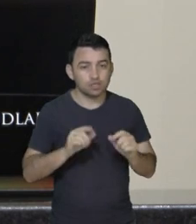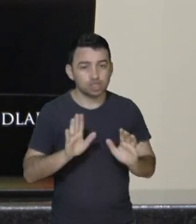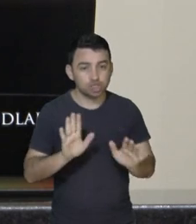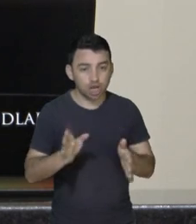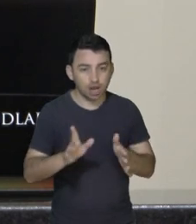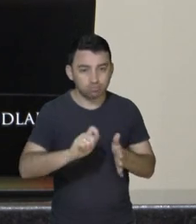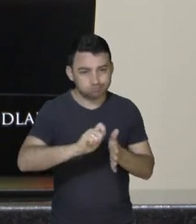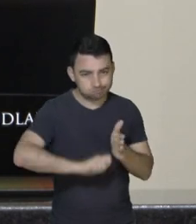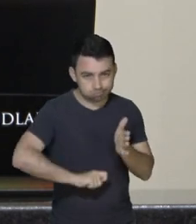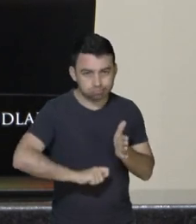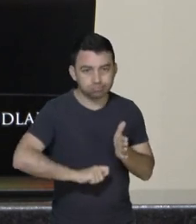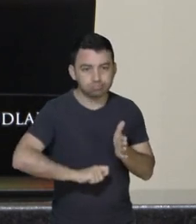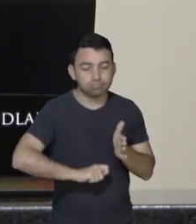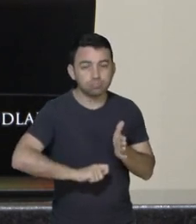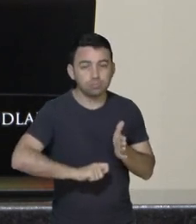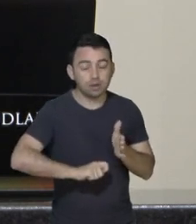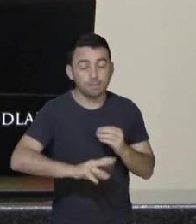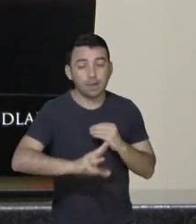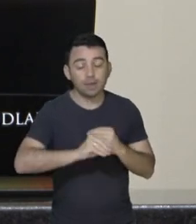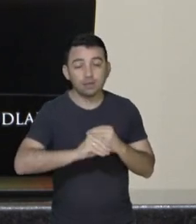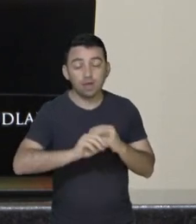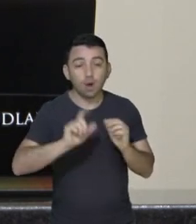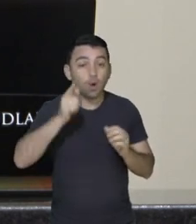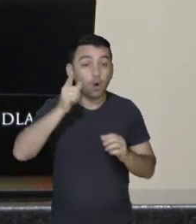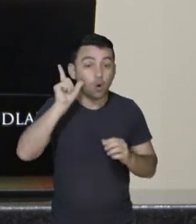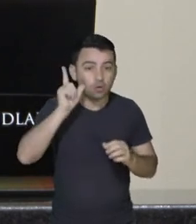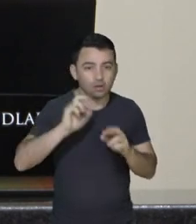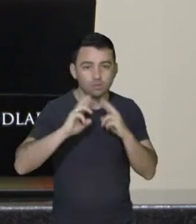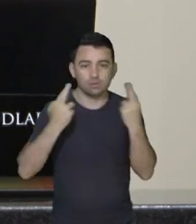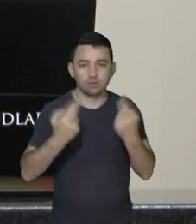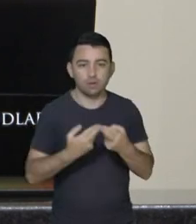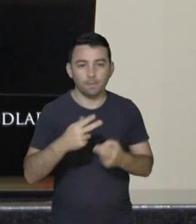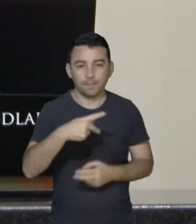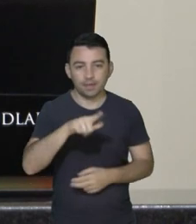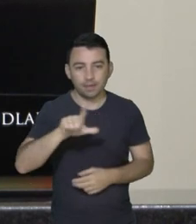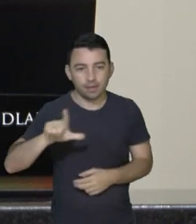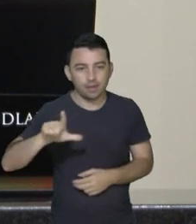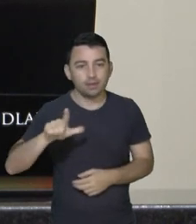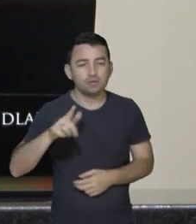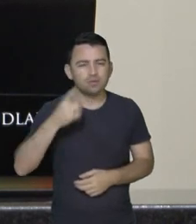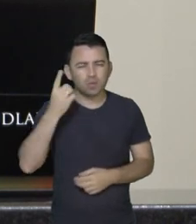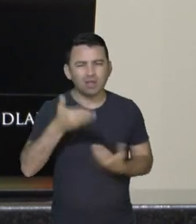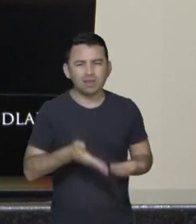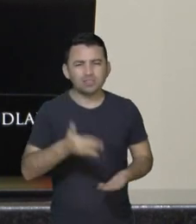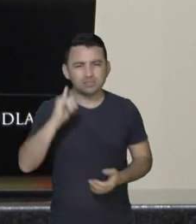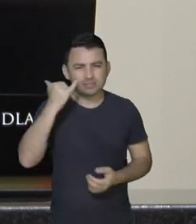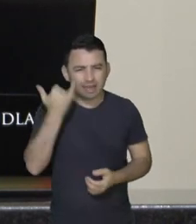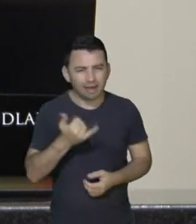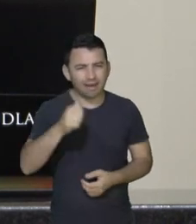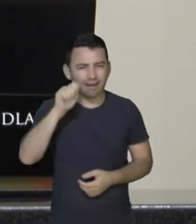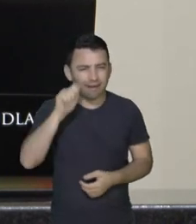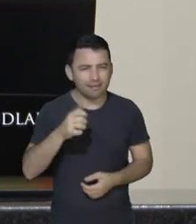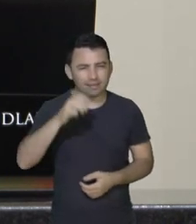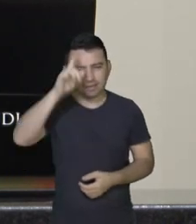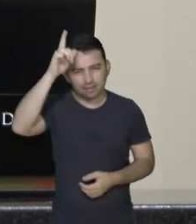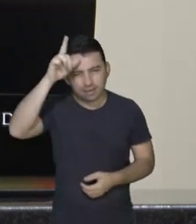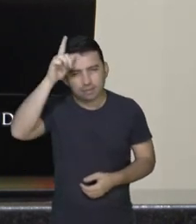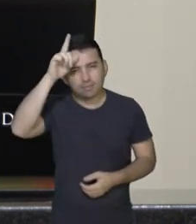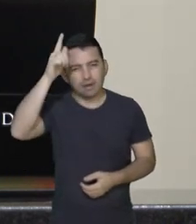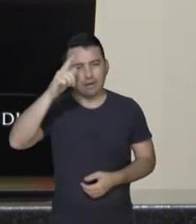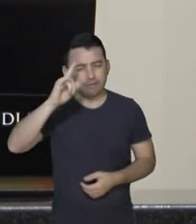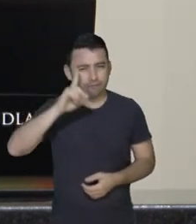emenda e ontem, na reunião do PL, deputado Gessé, Ana Lima,